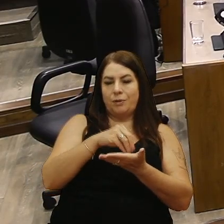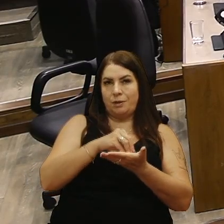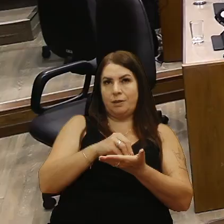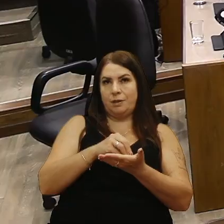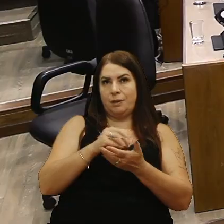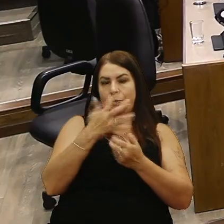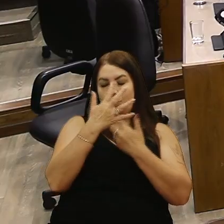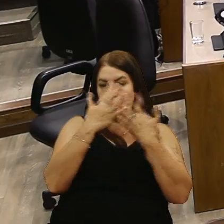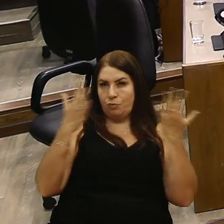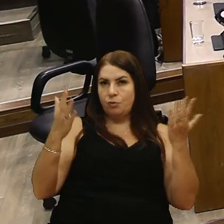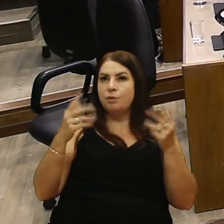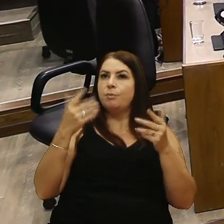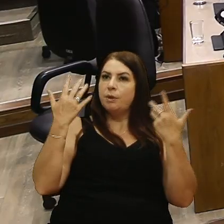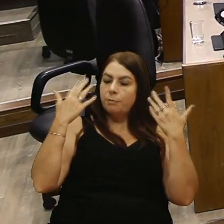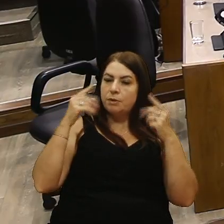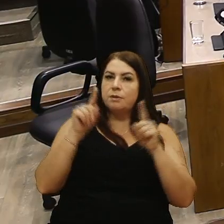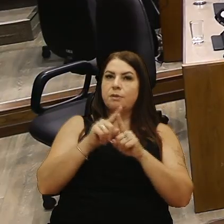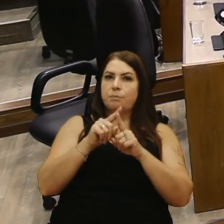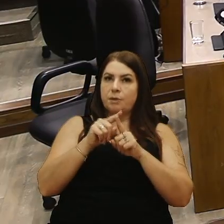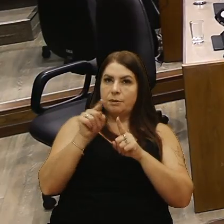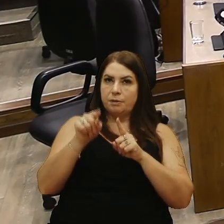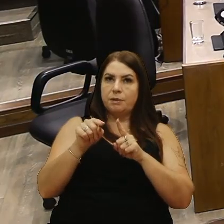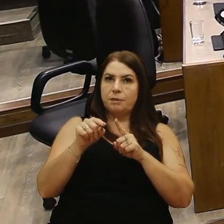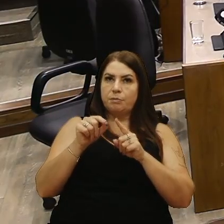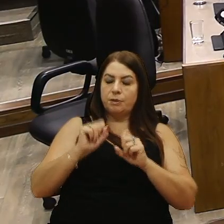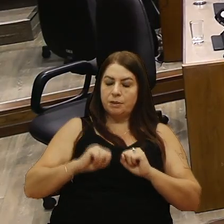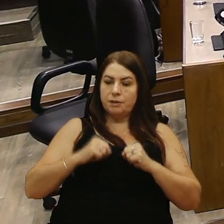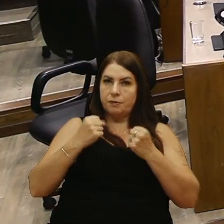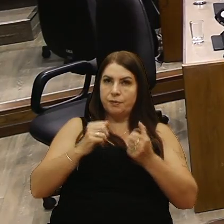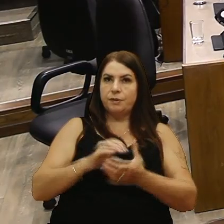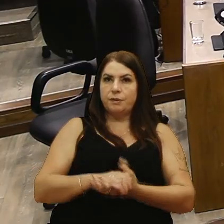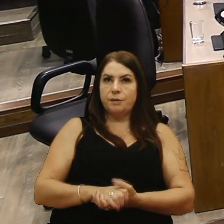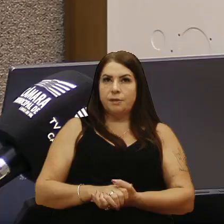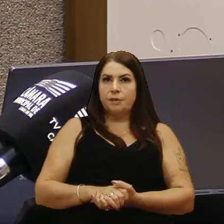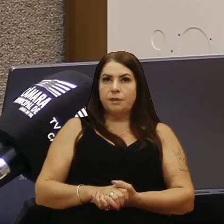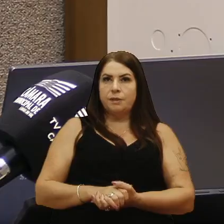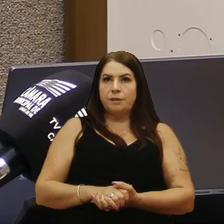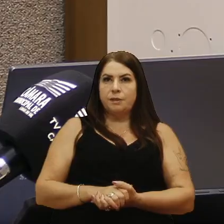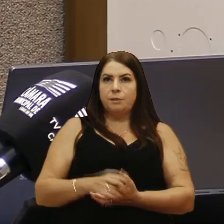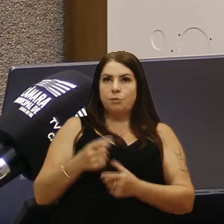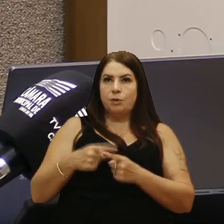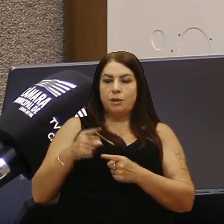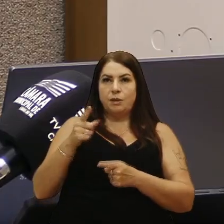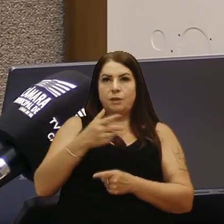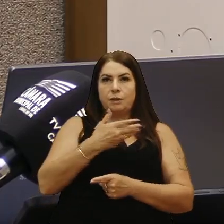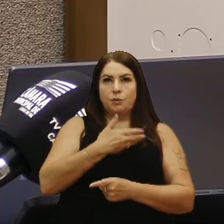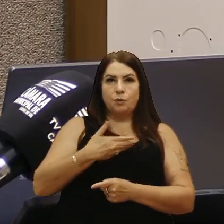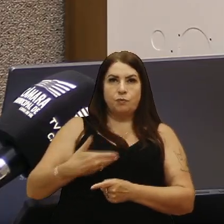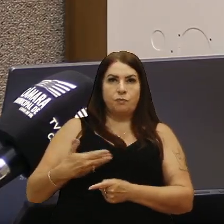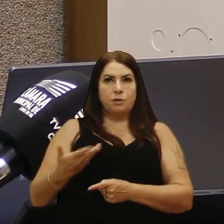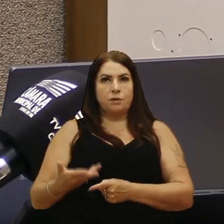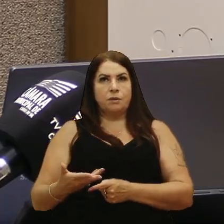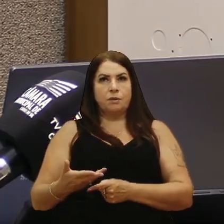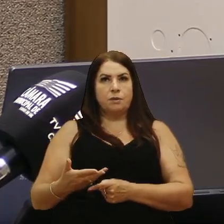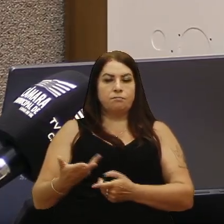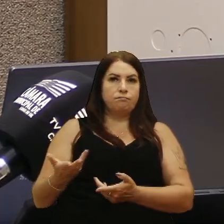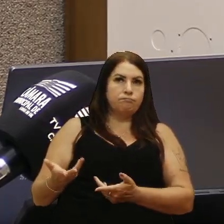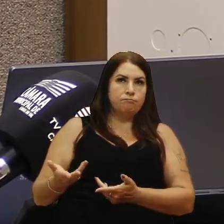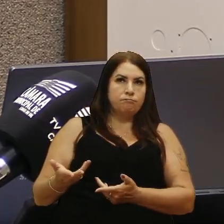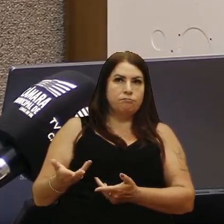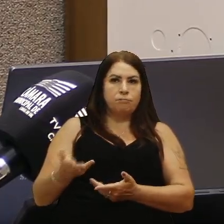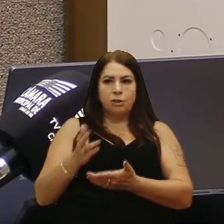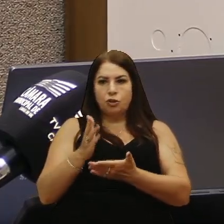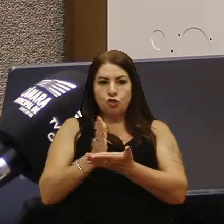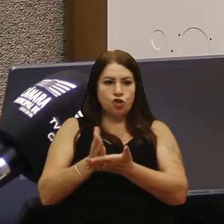E eu queria parabenizar o senhor publicamente por essa defesa, Zé D'Ambrosio, porque esse governo me parece significativamente